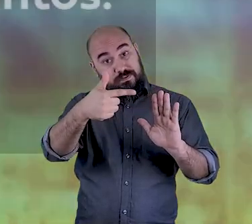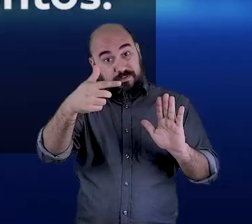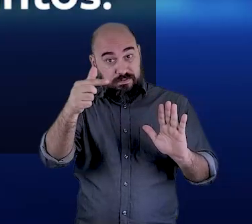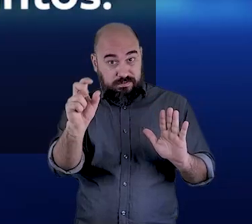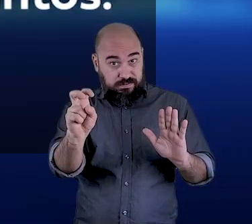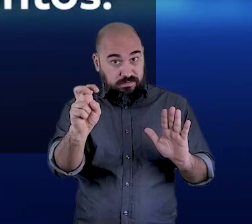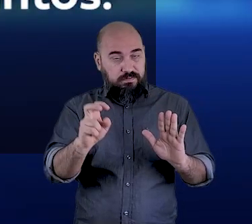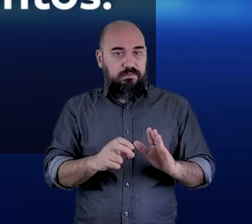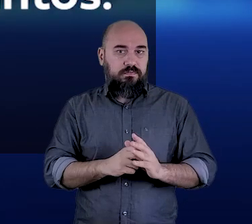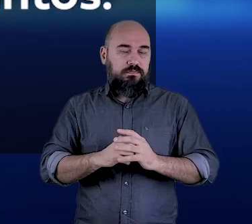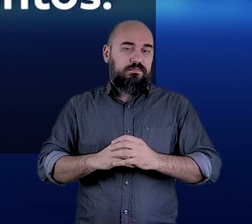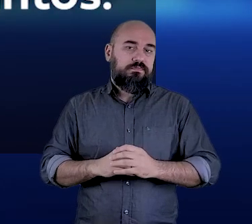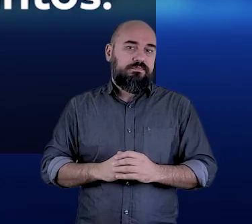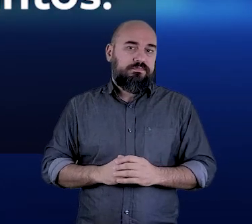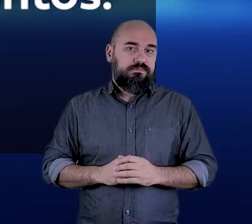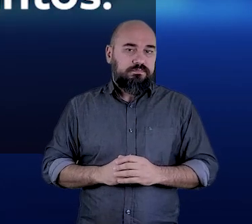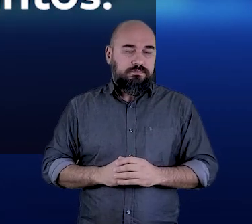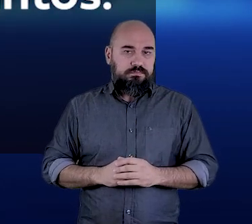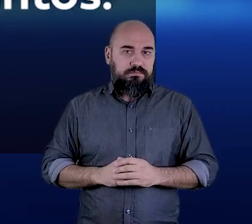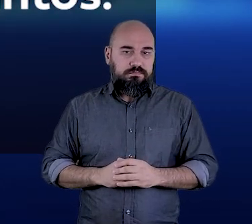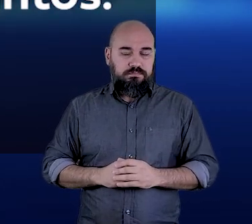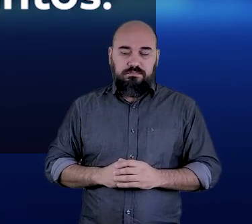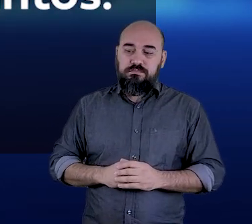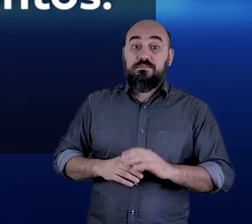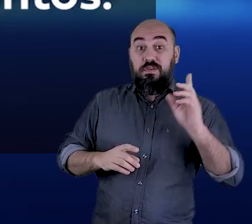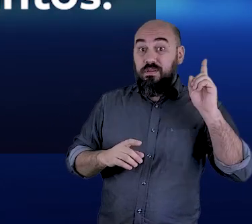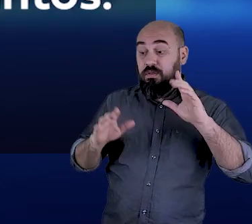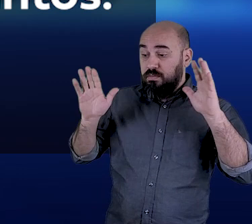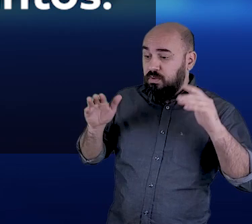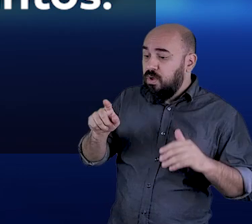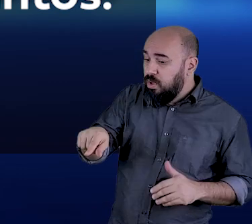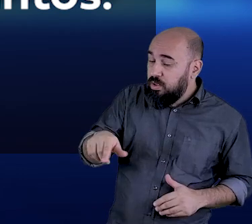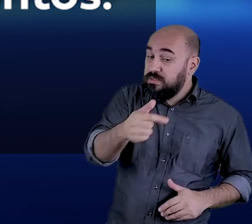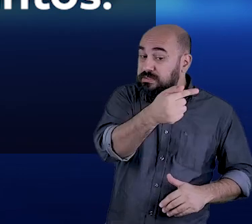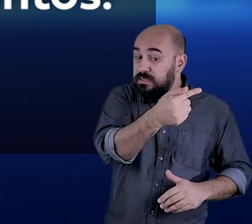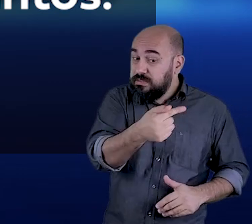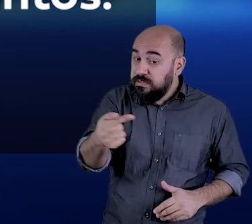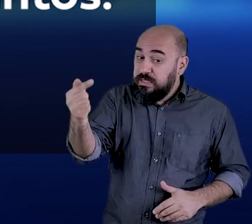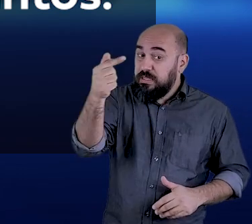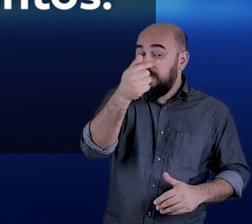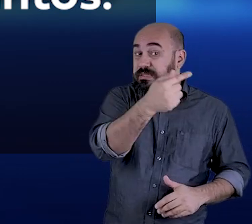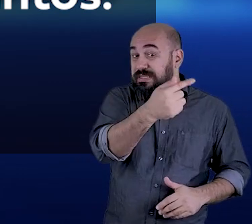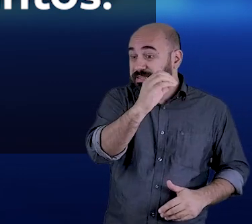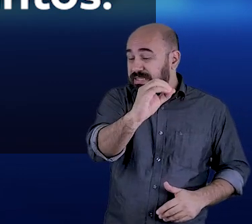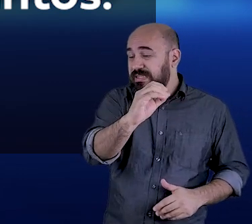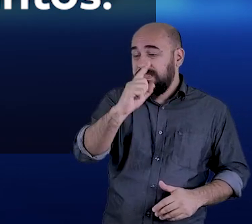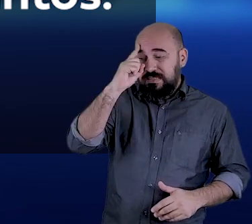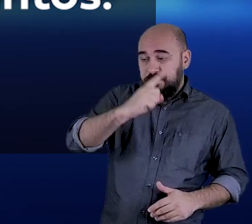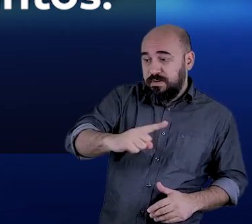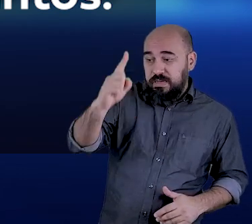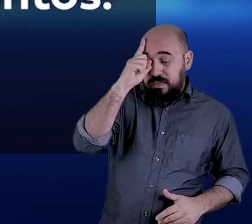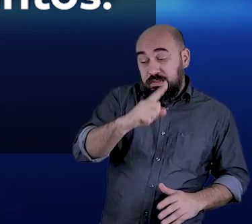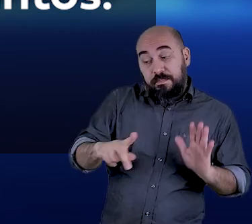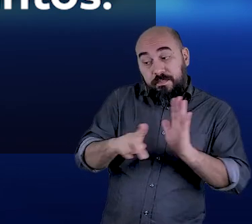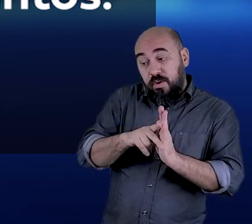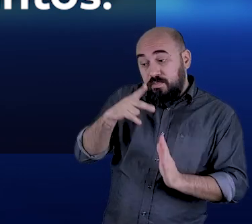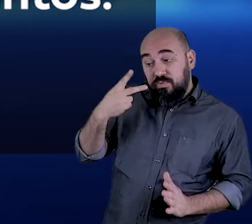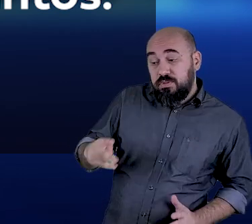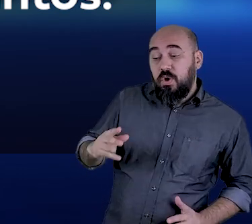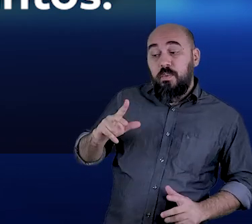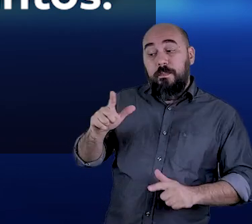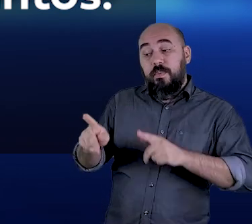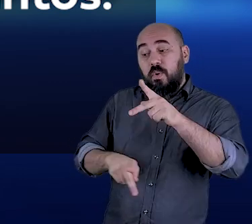anjo 70 semanas estão determinadas sobre o teu povo e sobre a tua Santa cidade para fazer